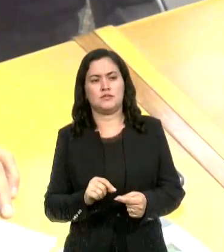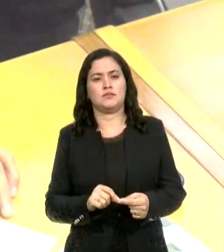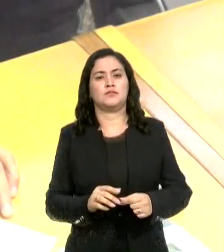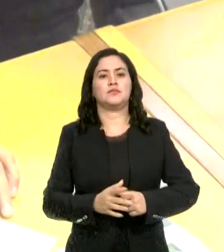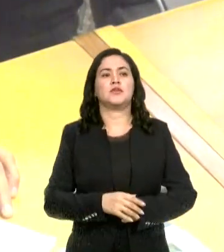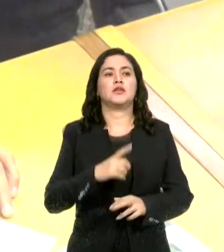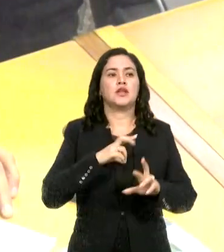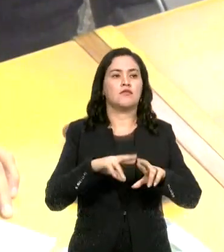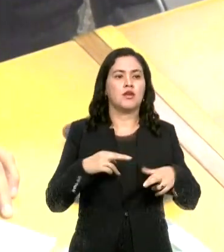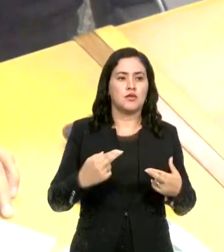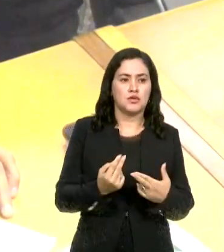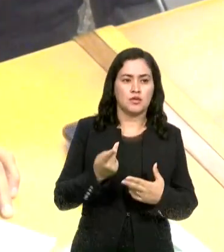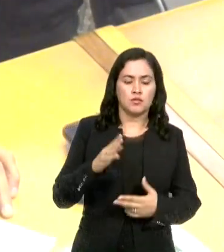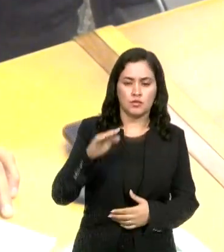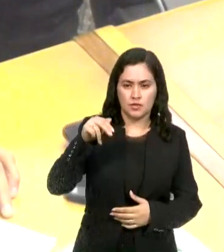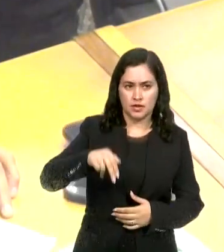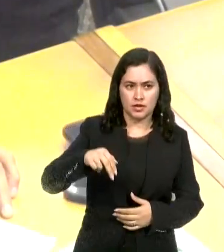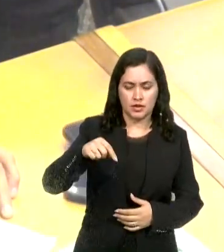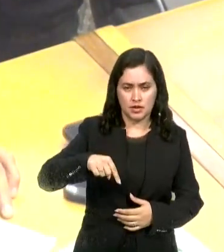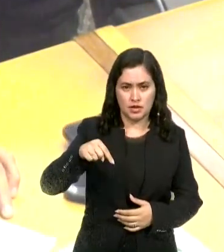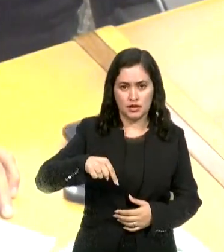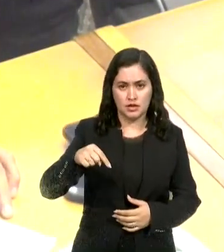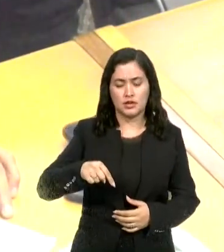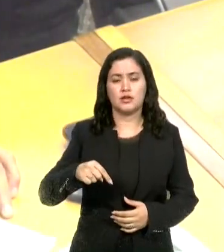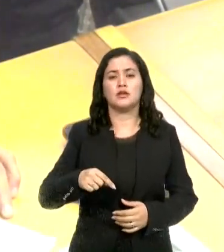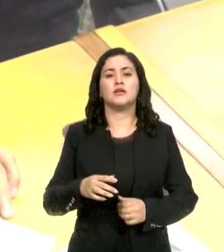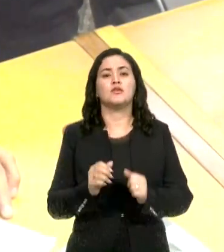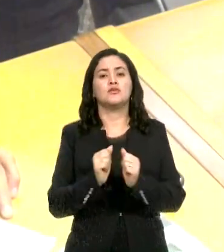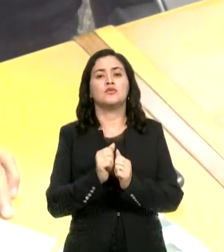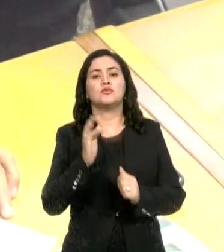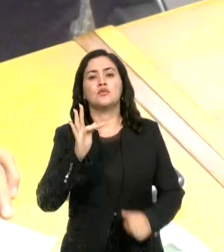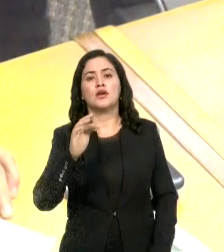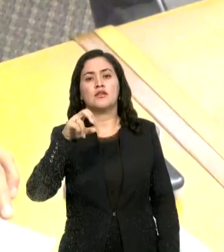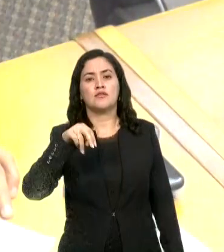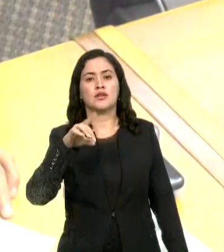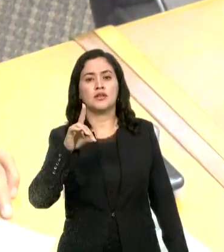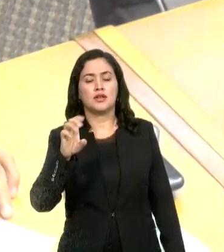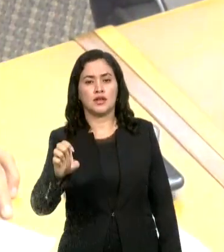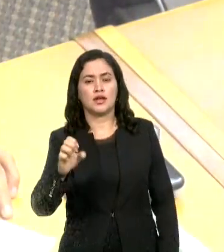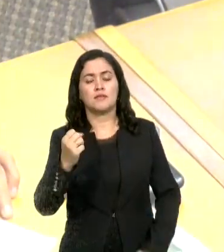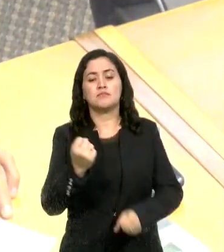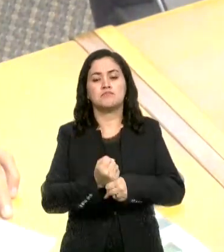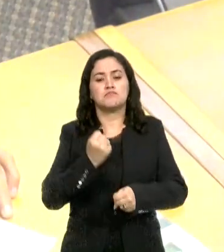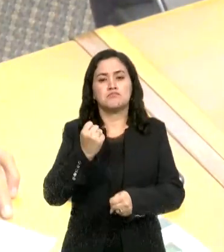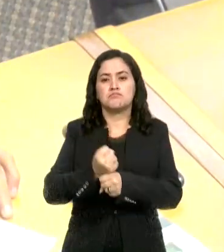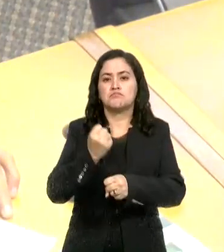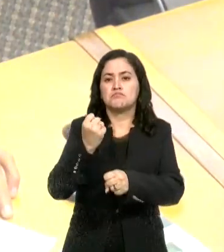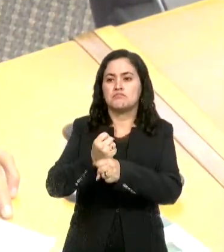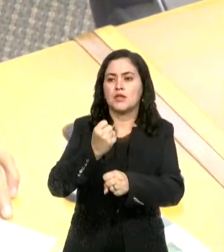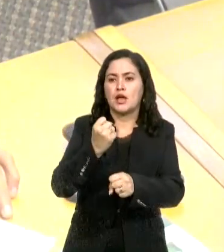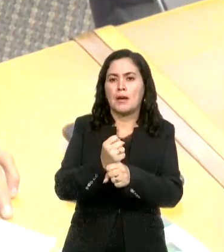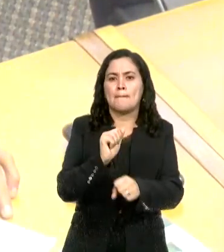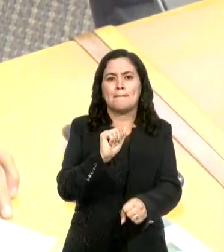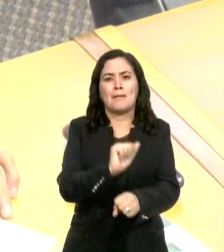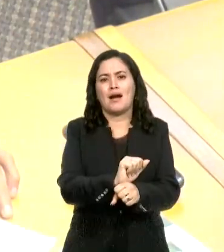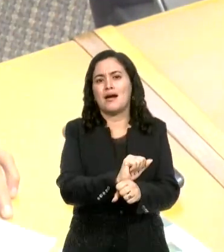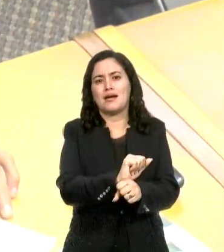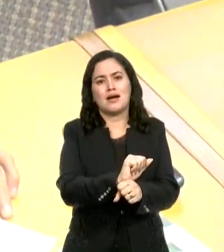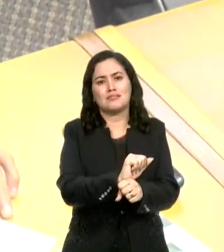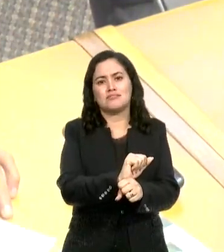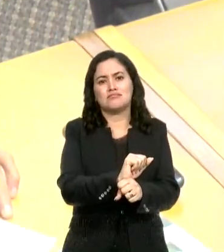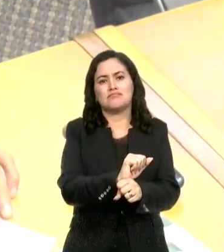gestão junto ao FNDE, as obras inacabadas no Brasil todo, e que no Maranhão, Vossa Excelência